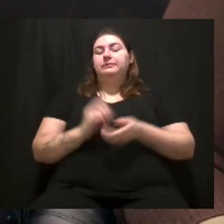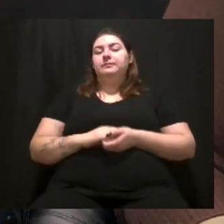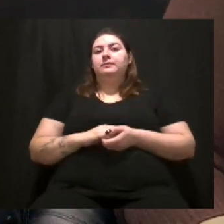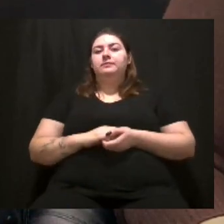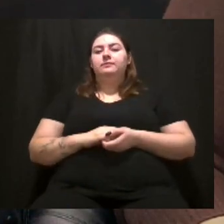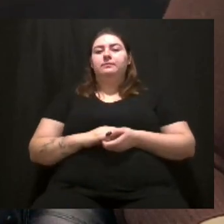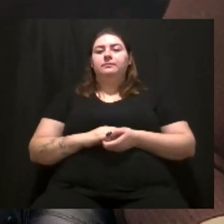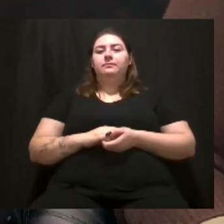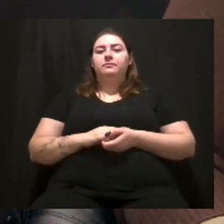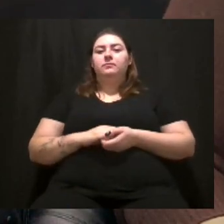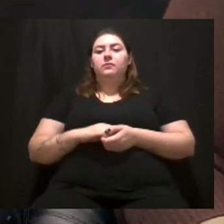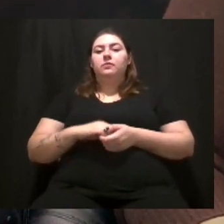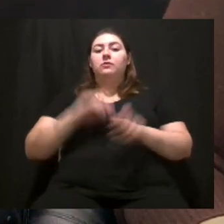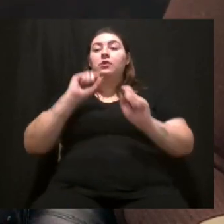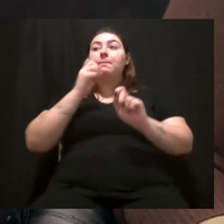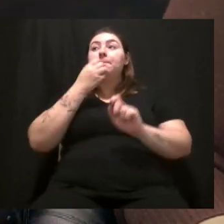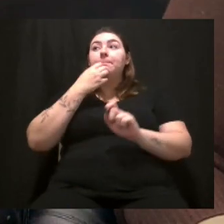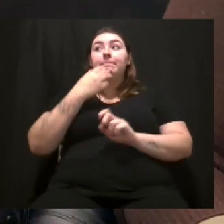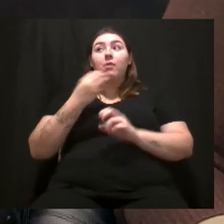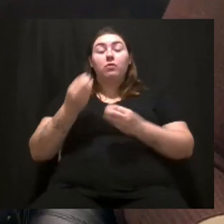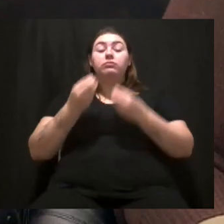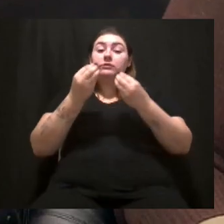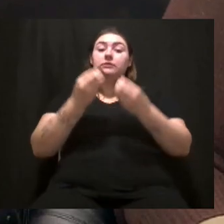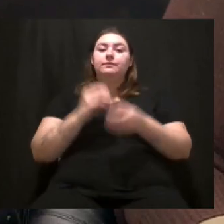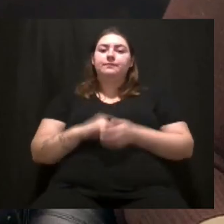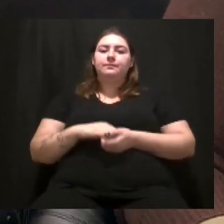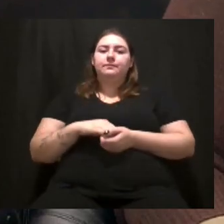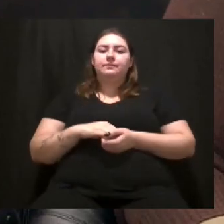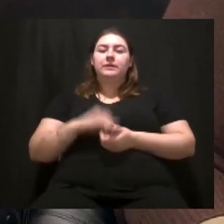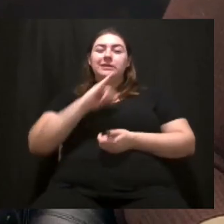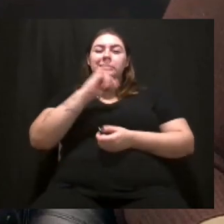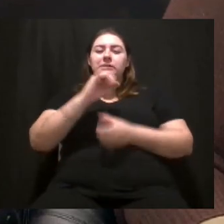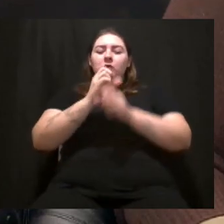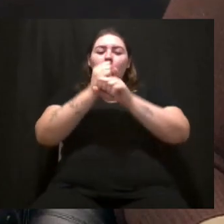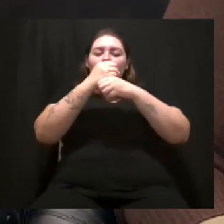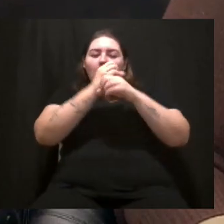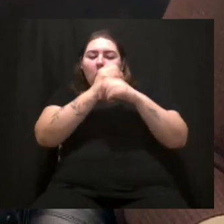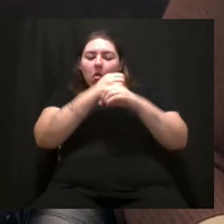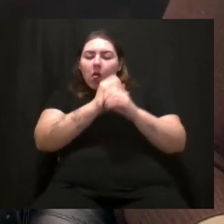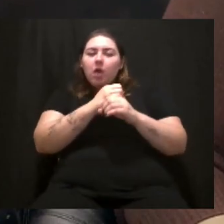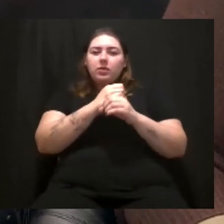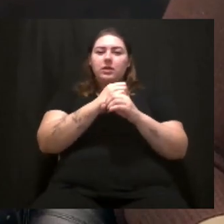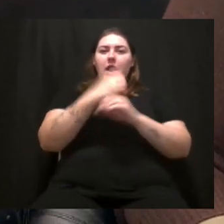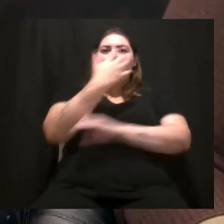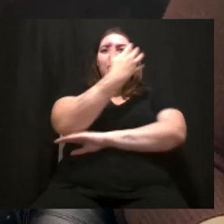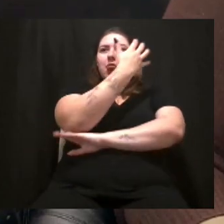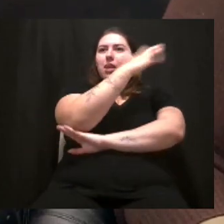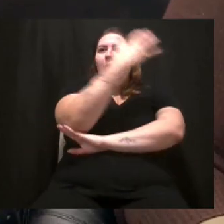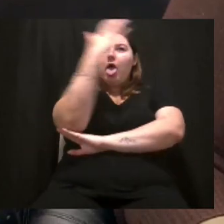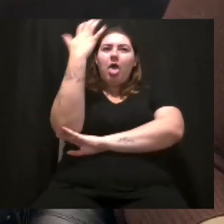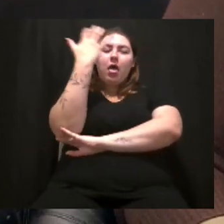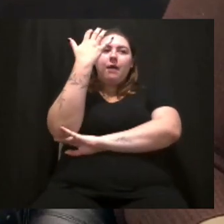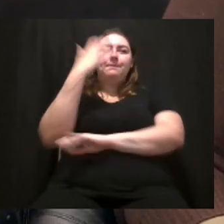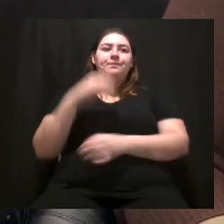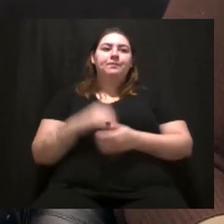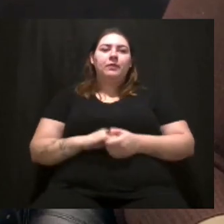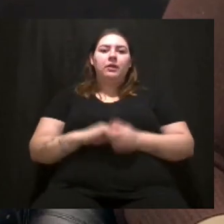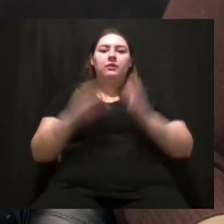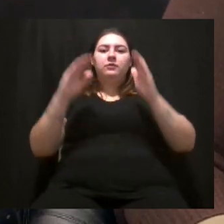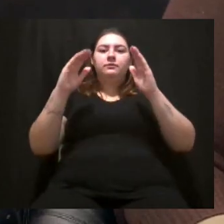são oferecidos, por exemplo, se tem um laboratório, se tem uma área verde, se tem uma biblioteca, algo nesse sentido,